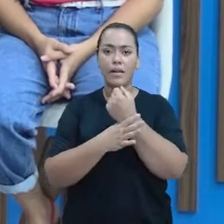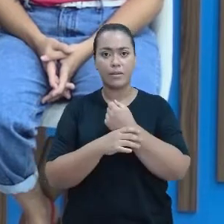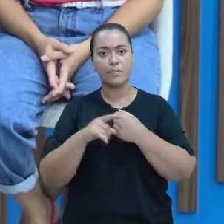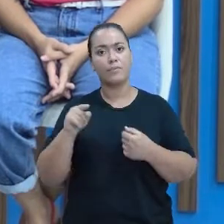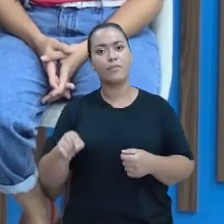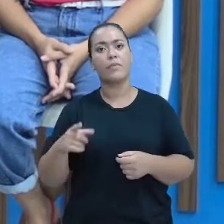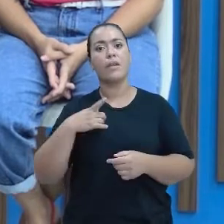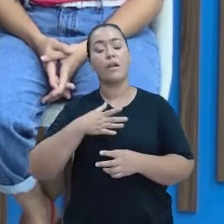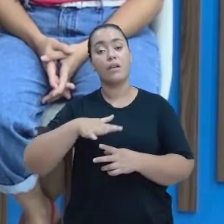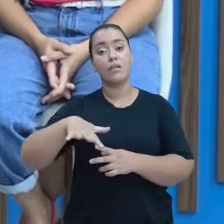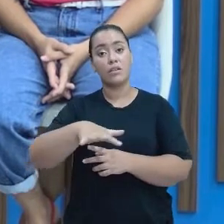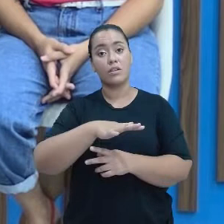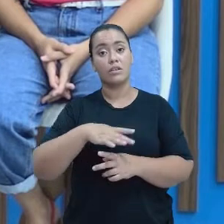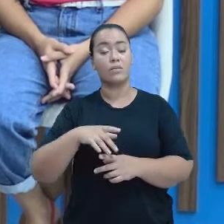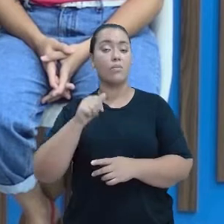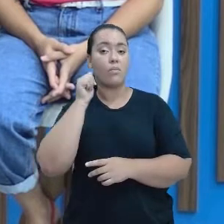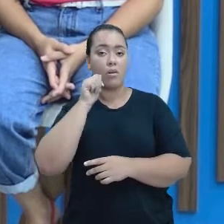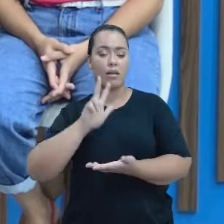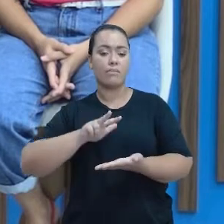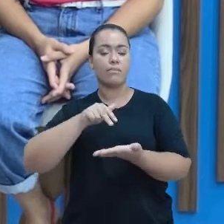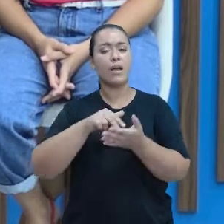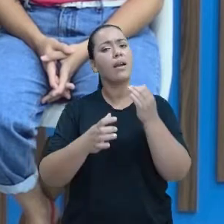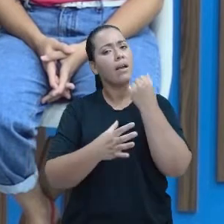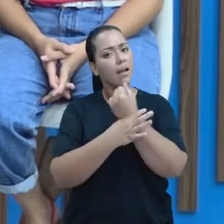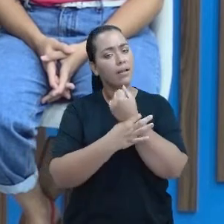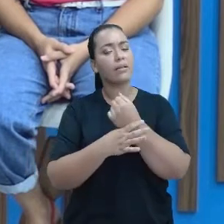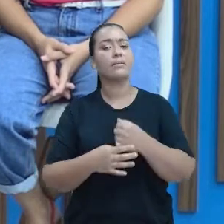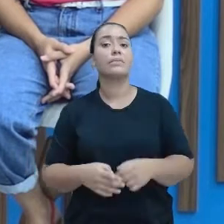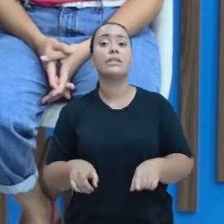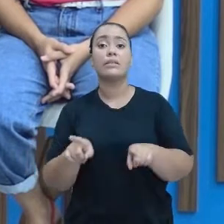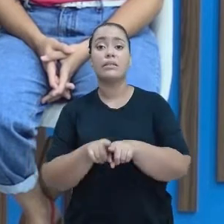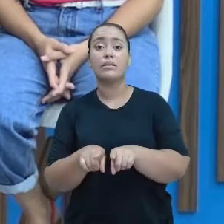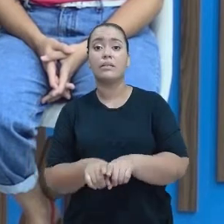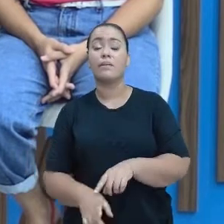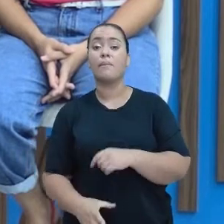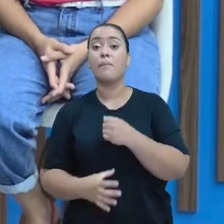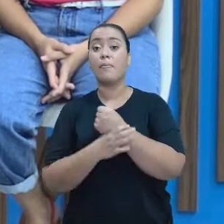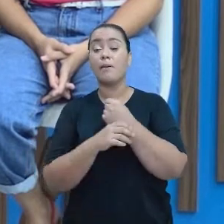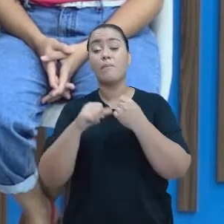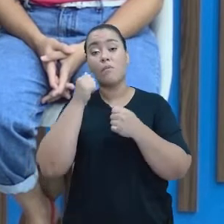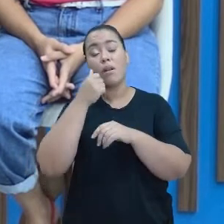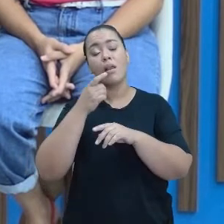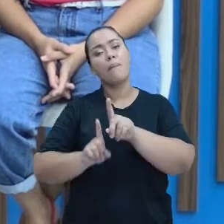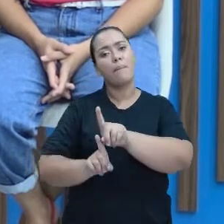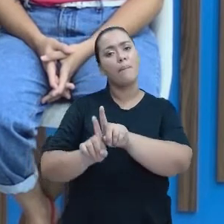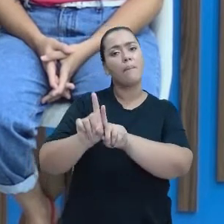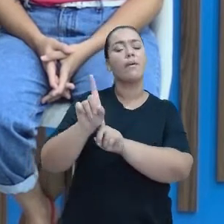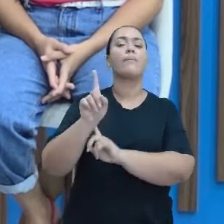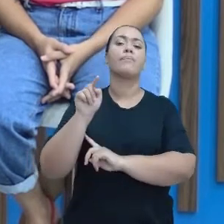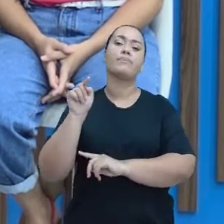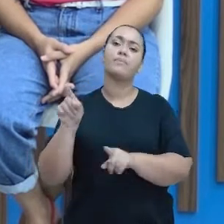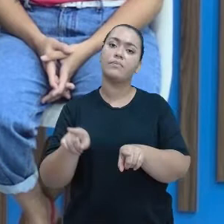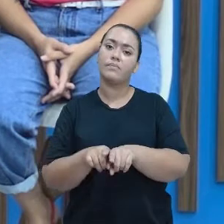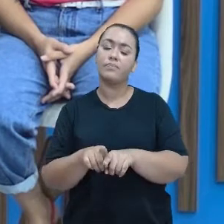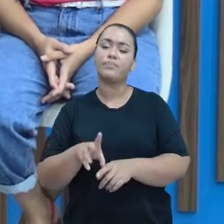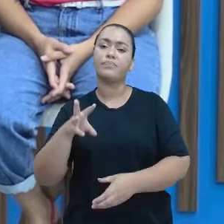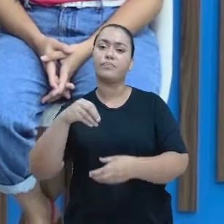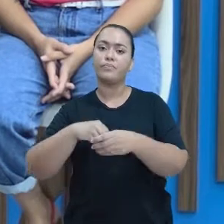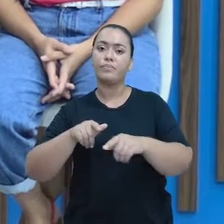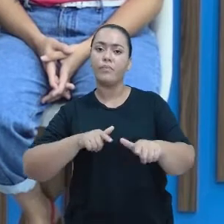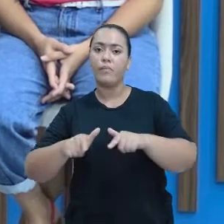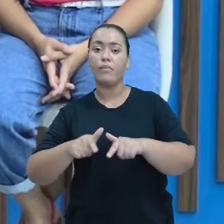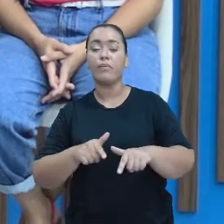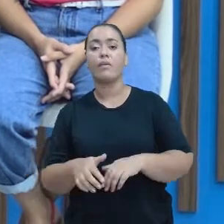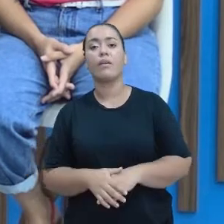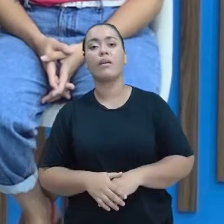esse espaço da mulher na sociedade, que garanta a ascensão das mulheres dentro do mundo do trabalho e